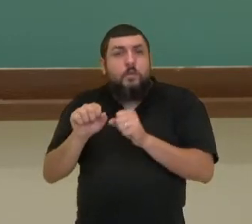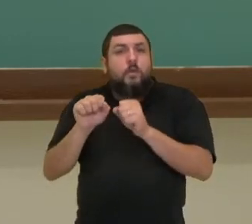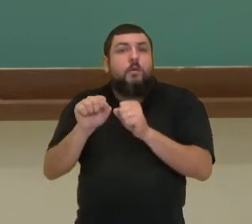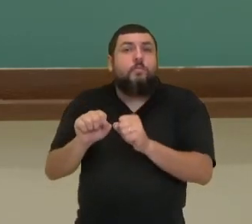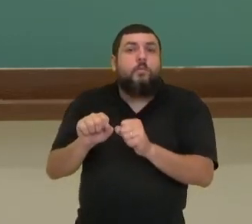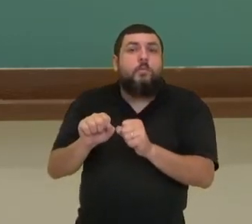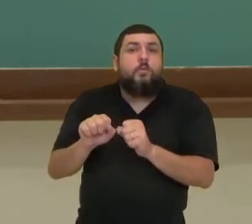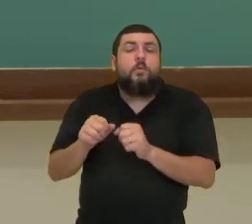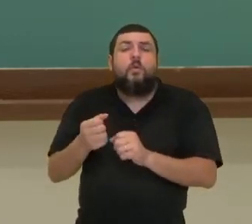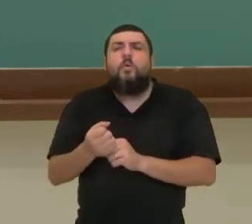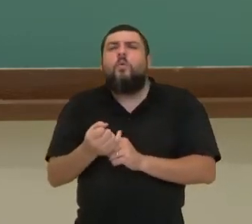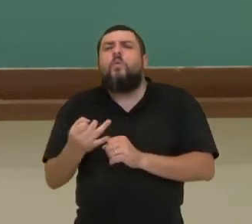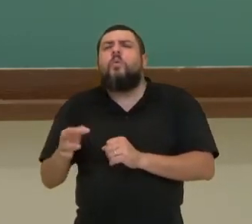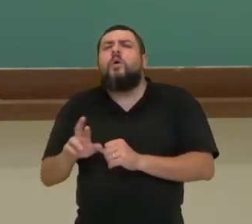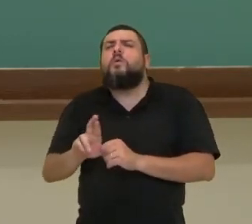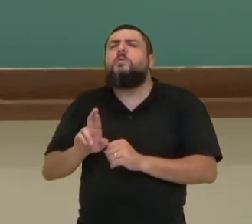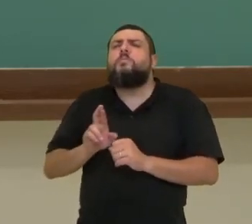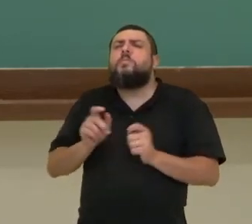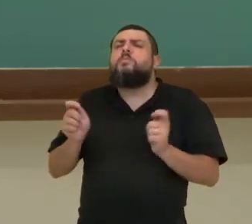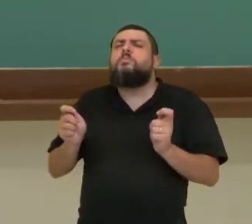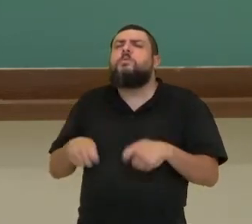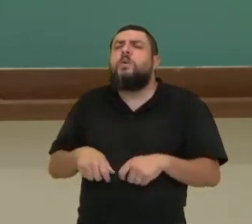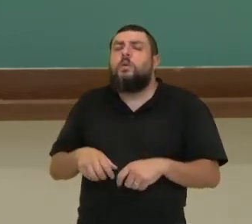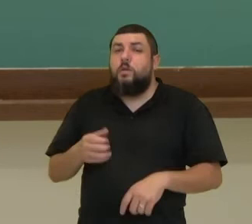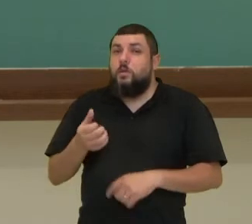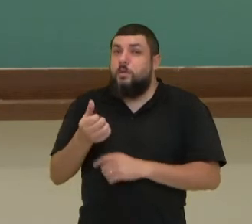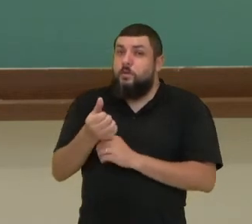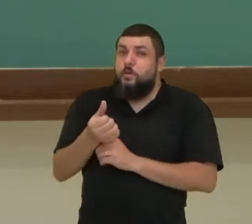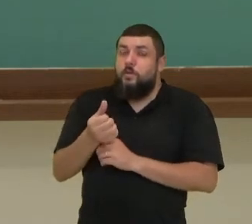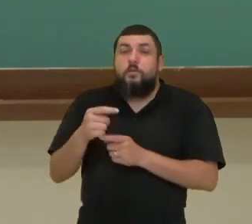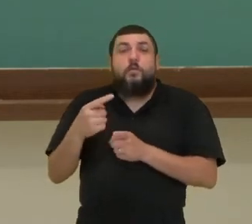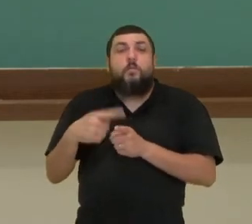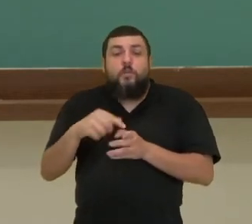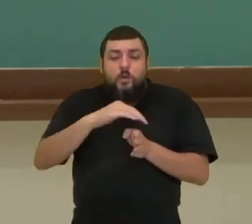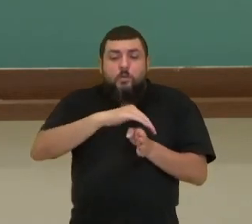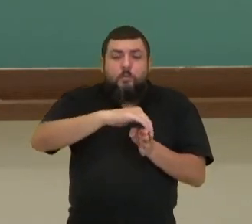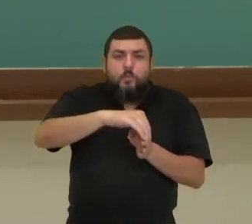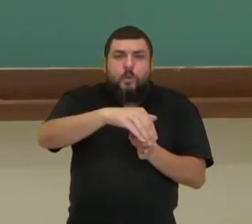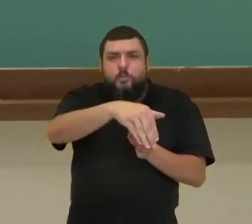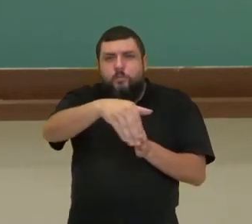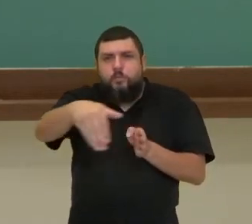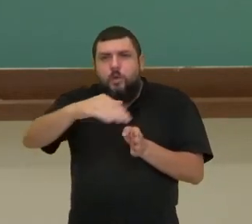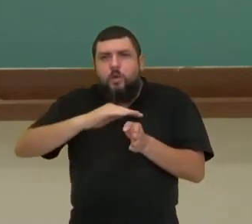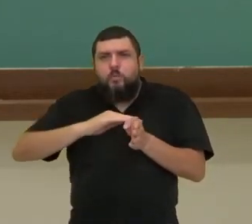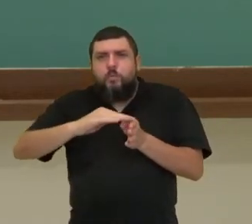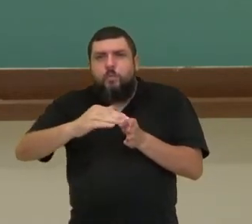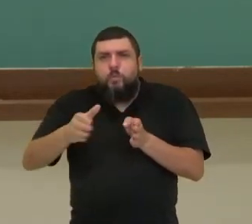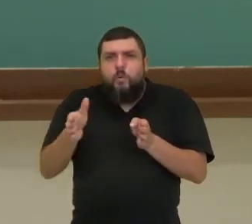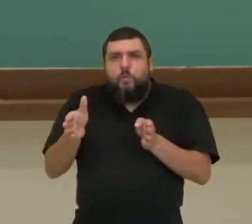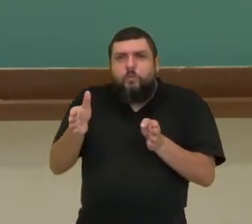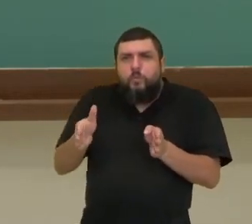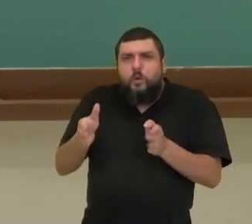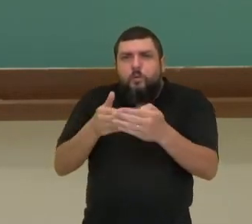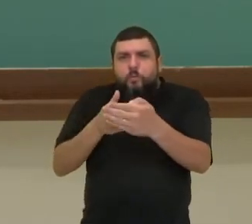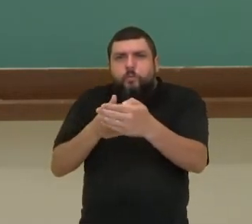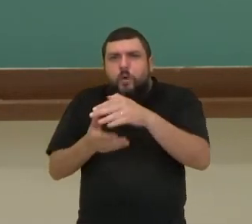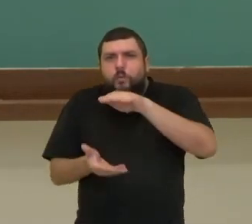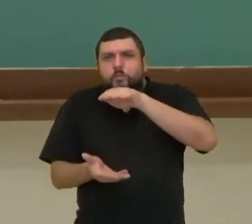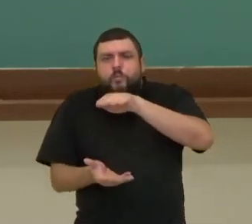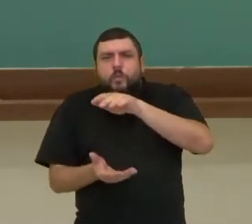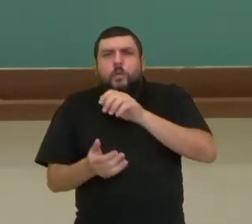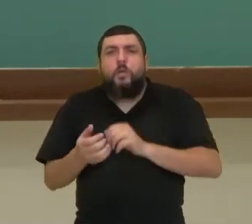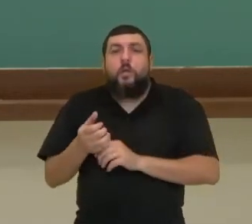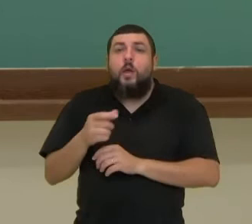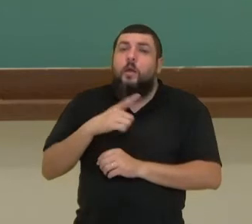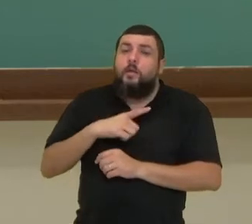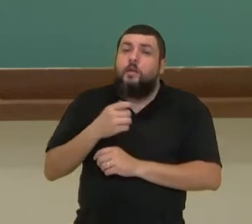fornecer 6 respostas diferentes, já que ele tem 6 faces. Portanto, todas essas